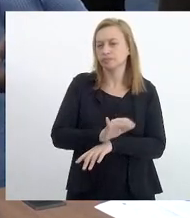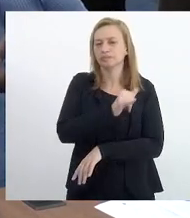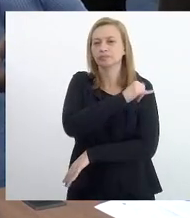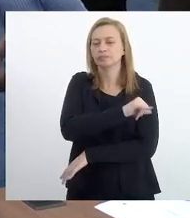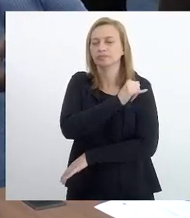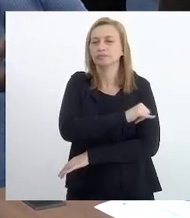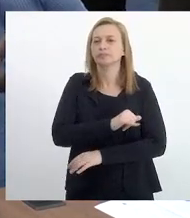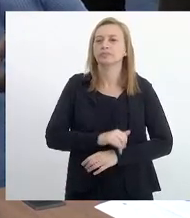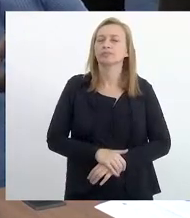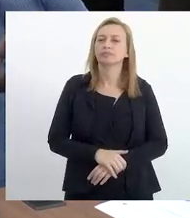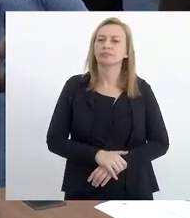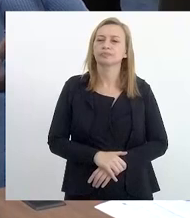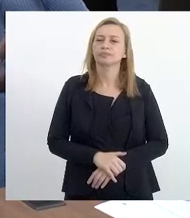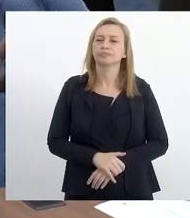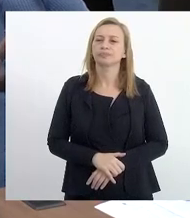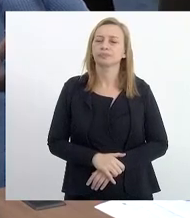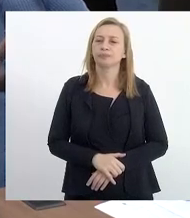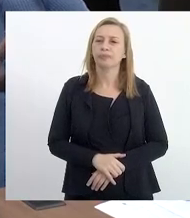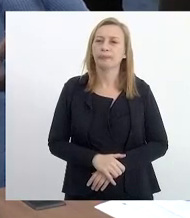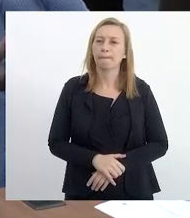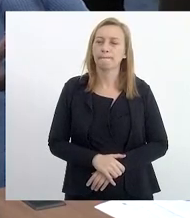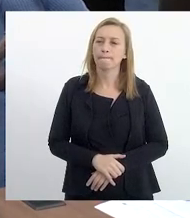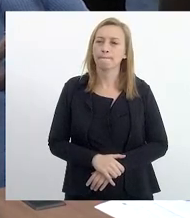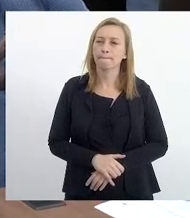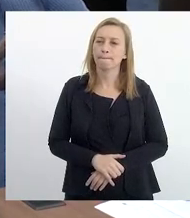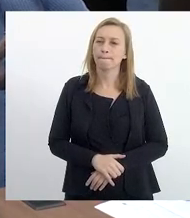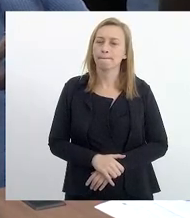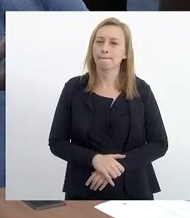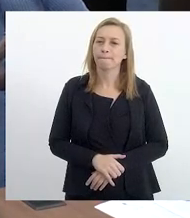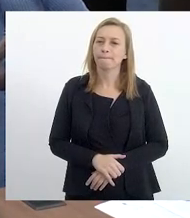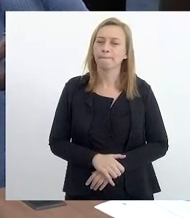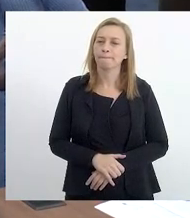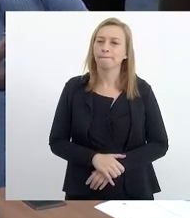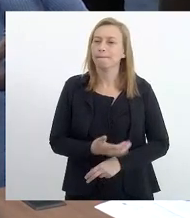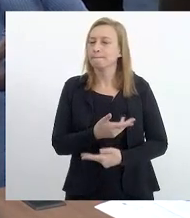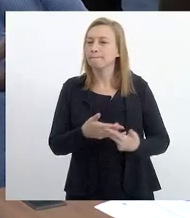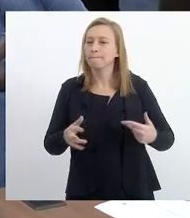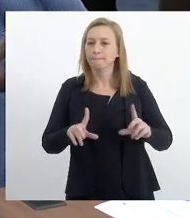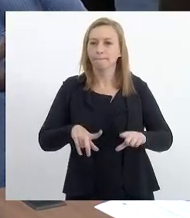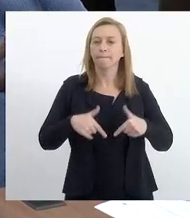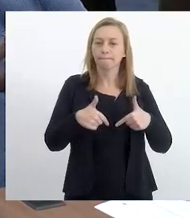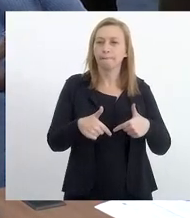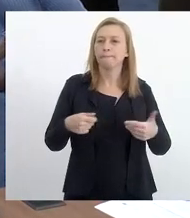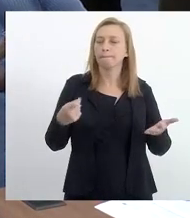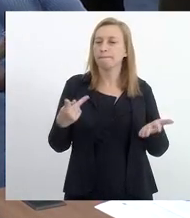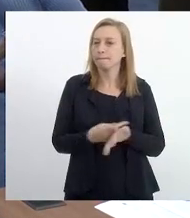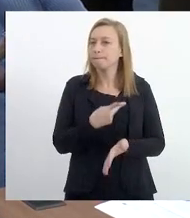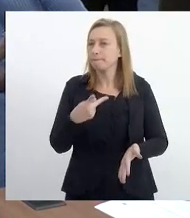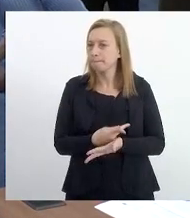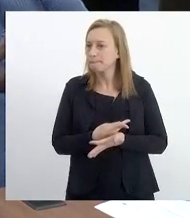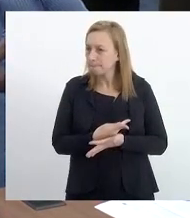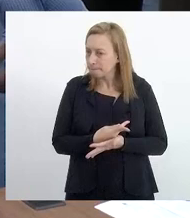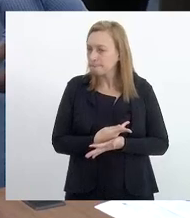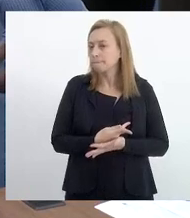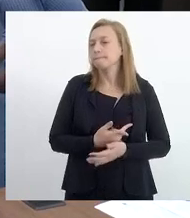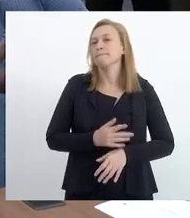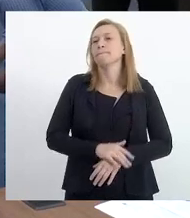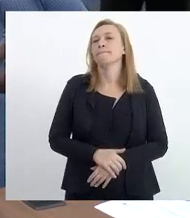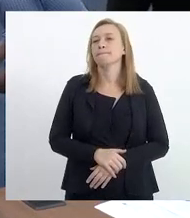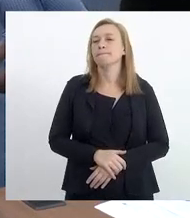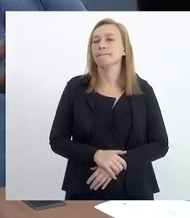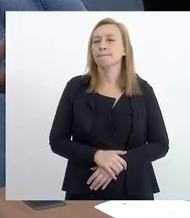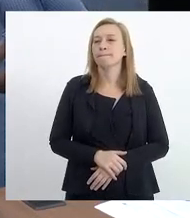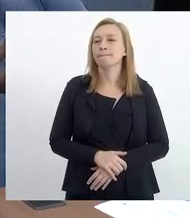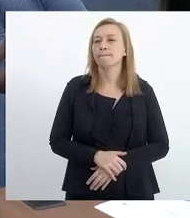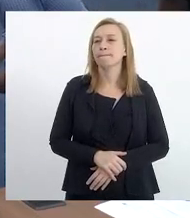na esteira, né, de uma série de ações perversas e de pacotes sistemáticos de